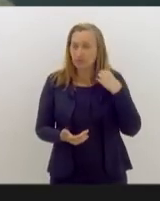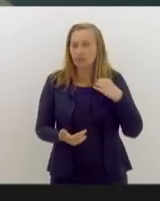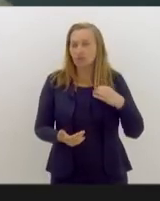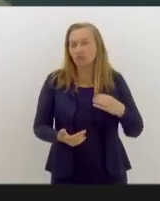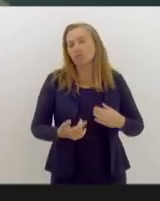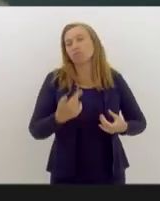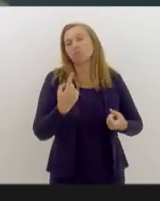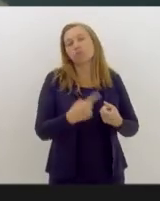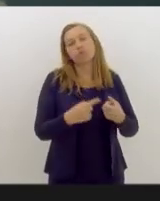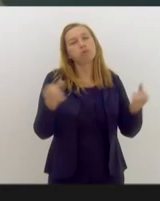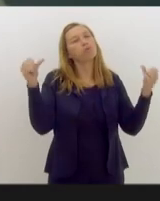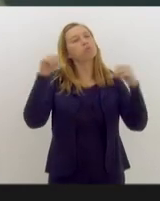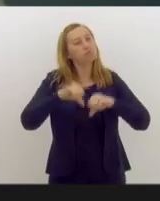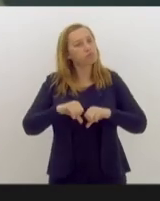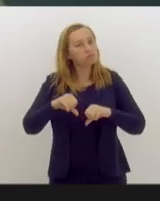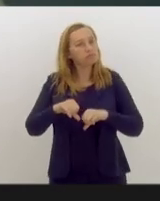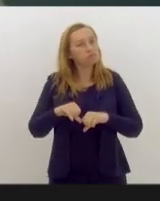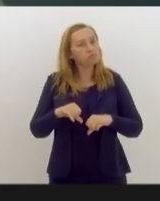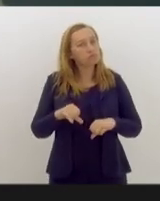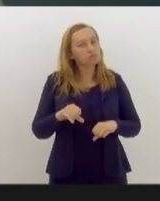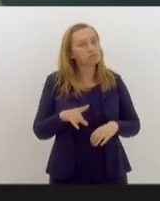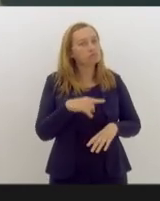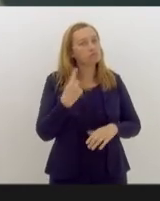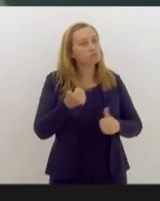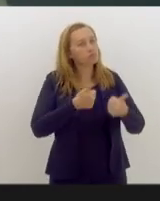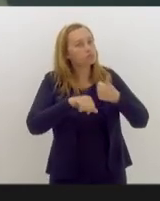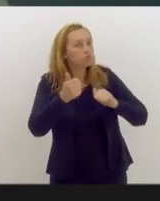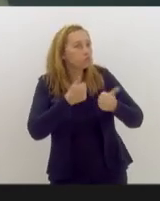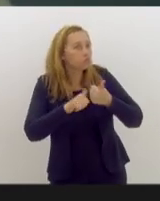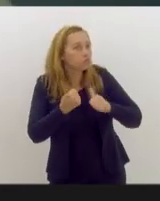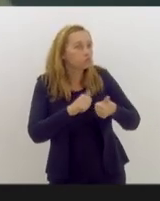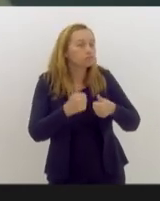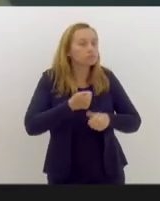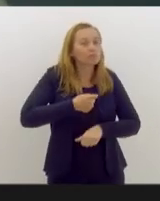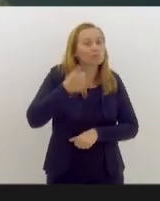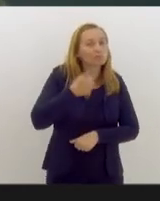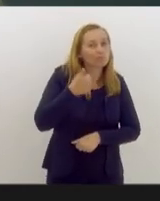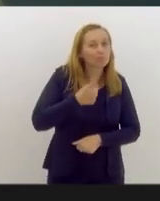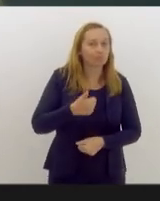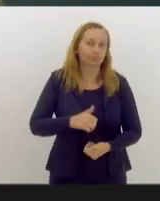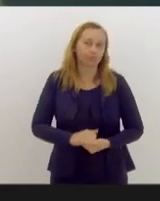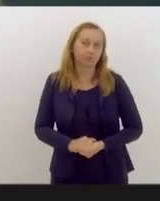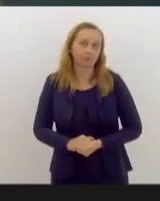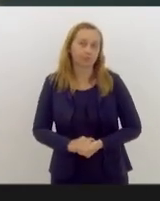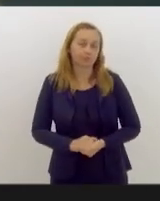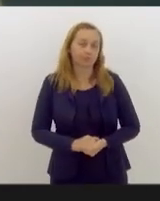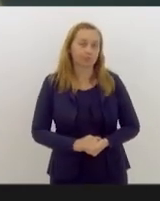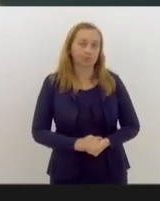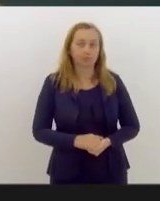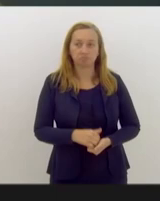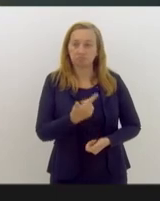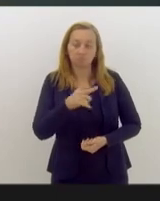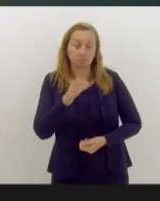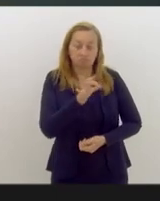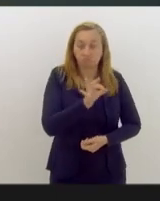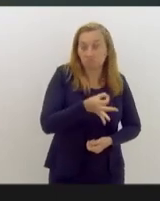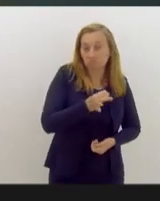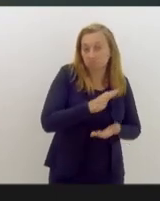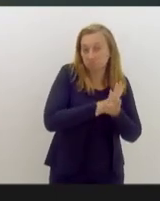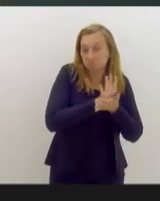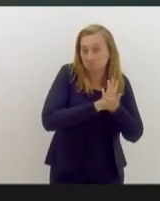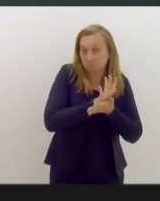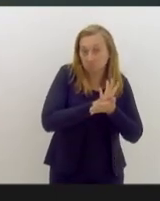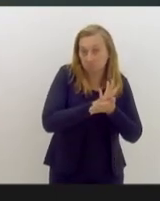por que piorou na nossa avaliação? Primeiro, porque não tem garantia nenhuma, e aí a